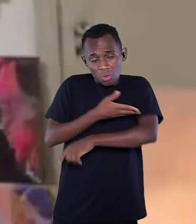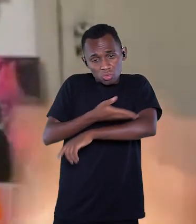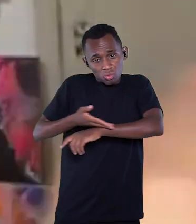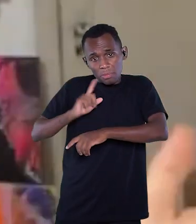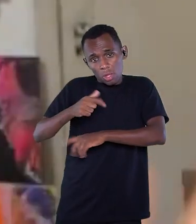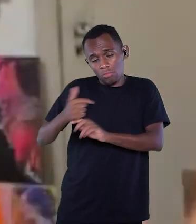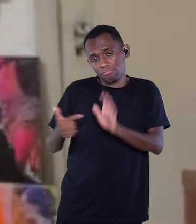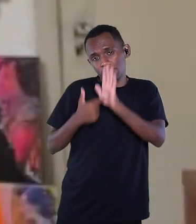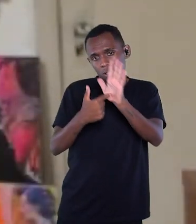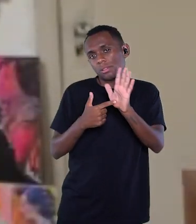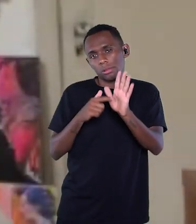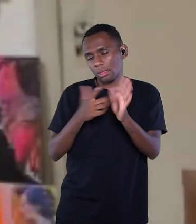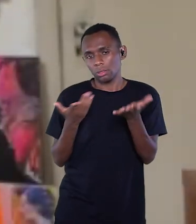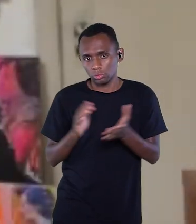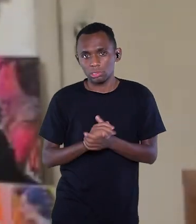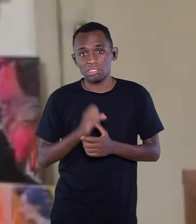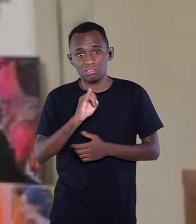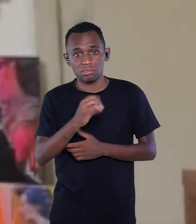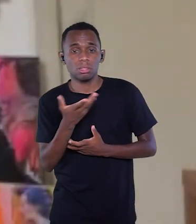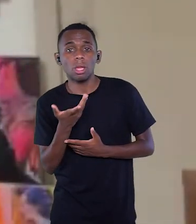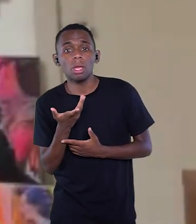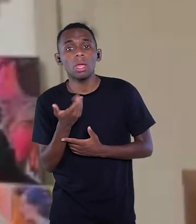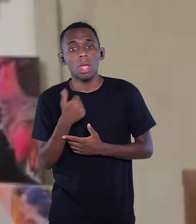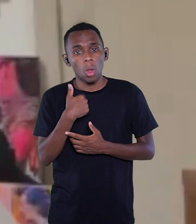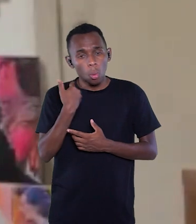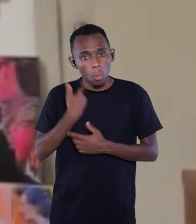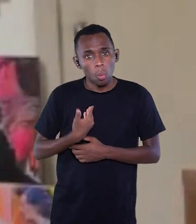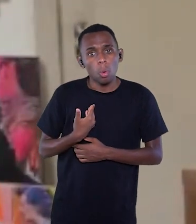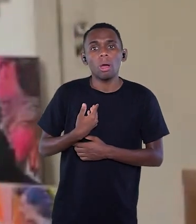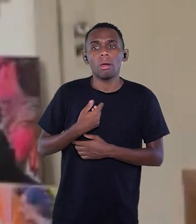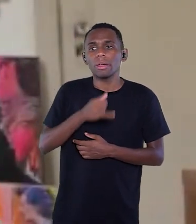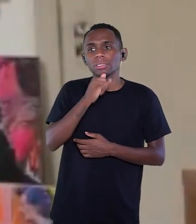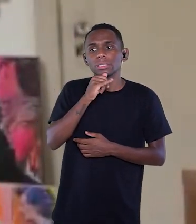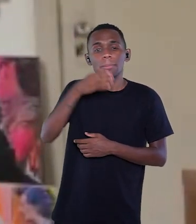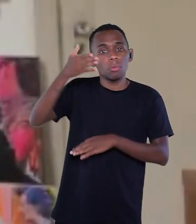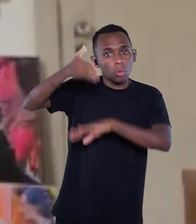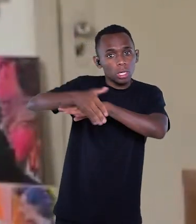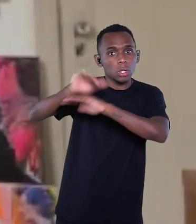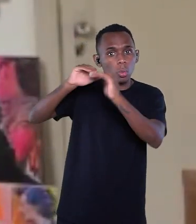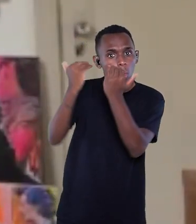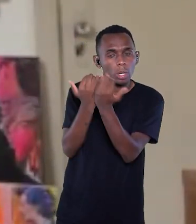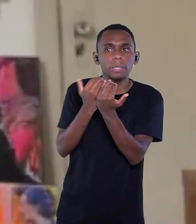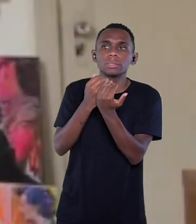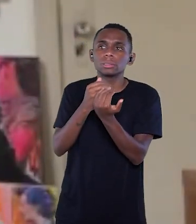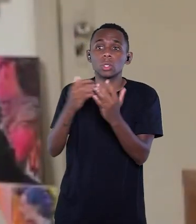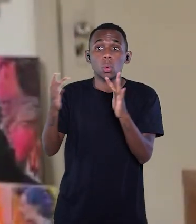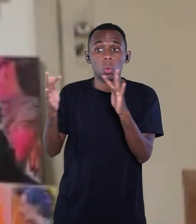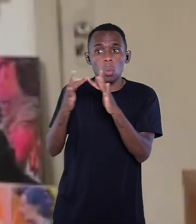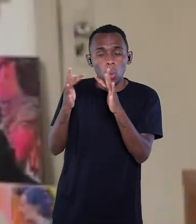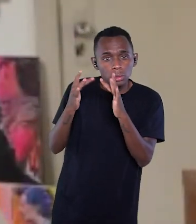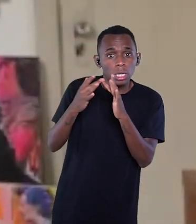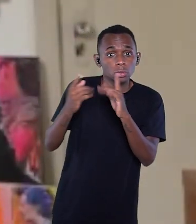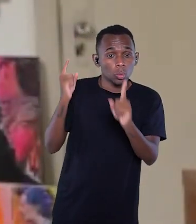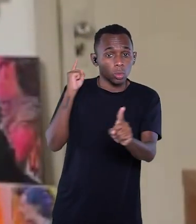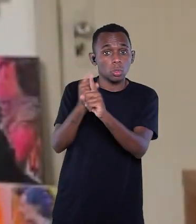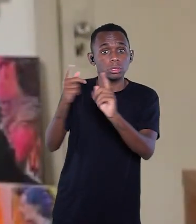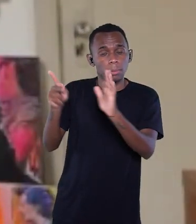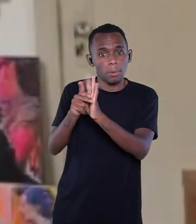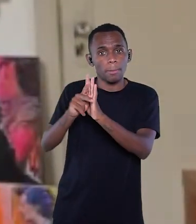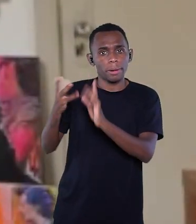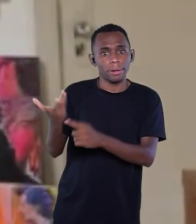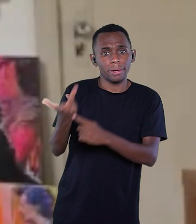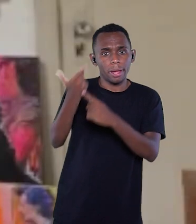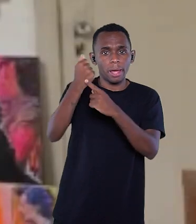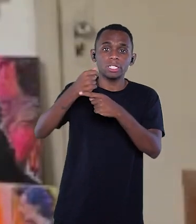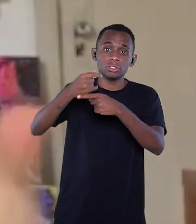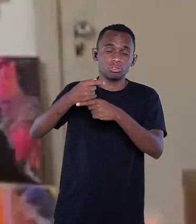como que eu estou me apresentando, inclusive, assim, se eu vou em algum congresso, recentemente fui num encontro de História da Arte da Unicamp,